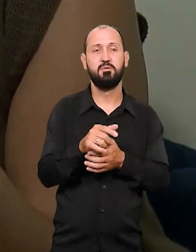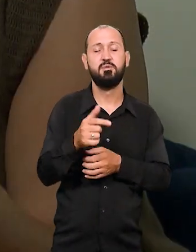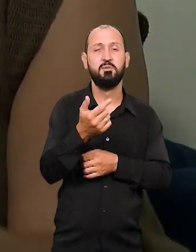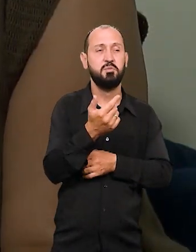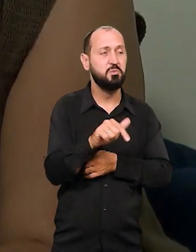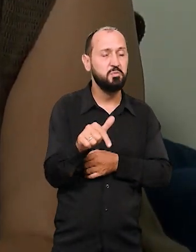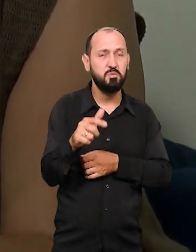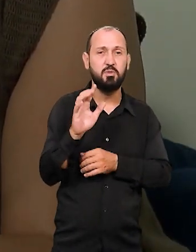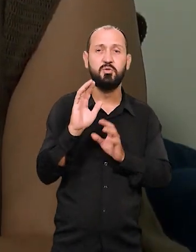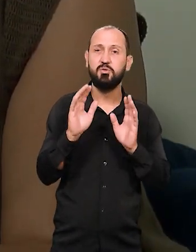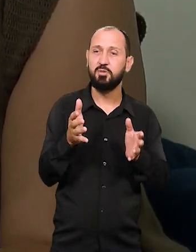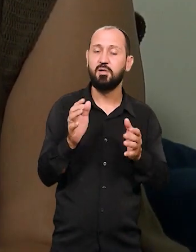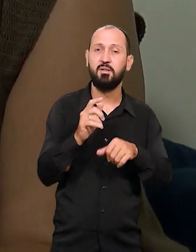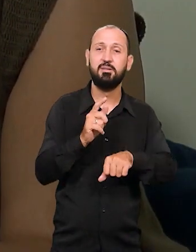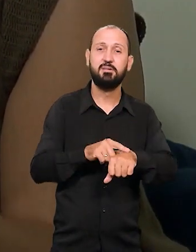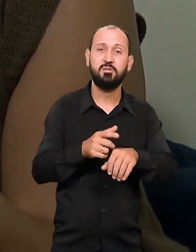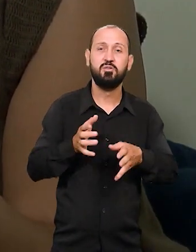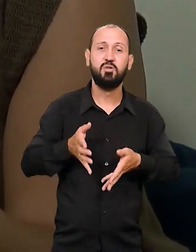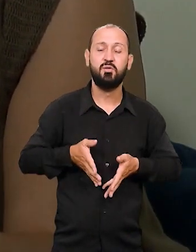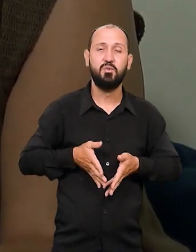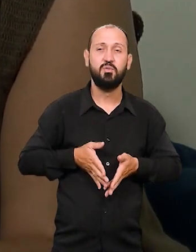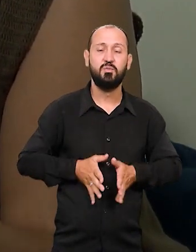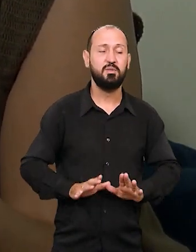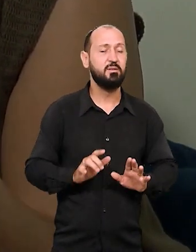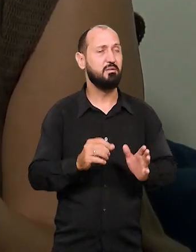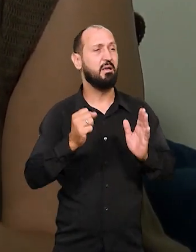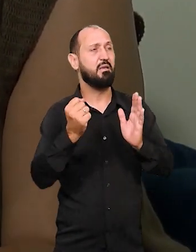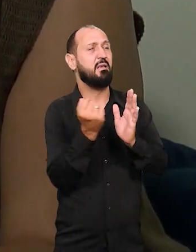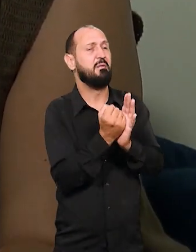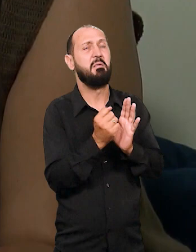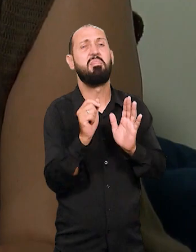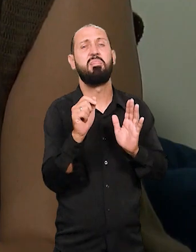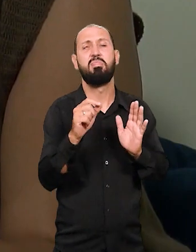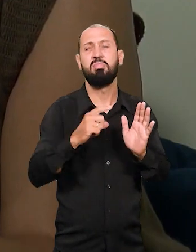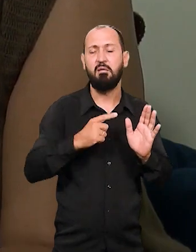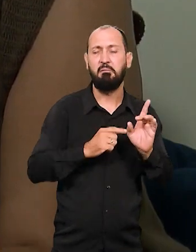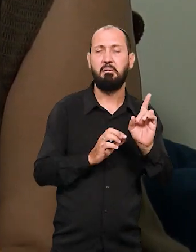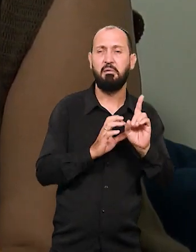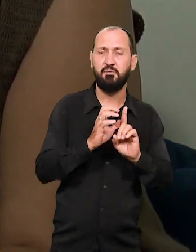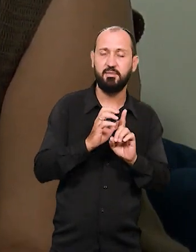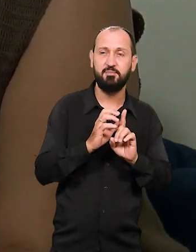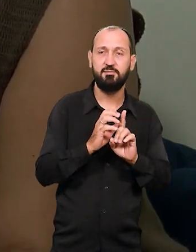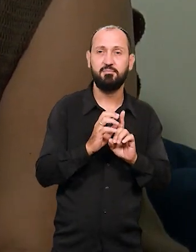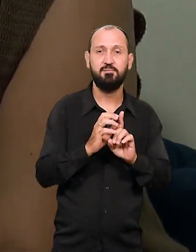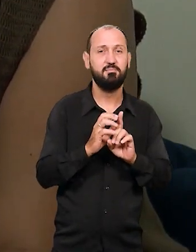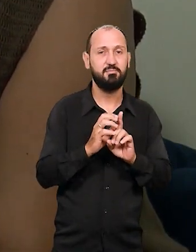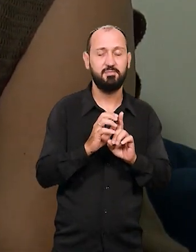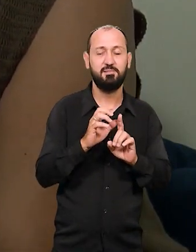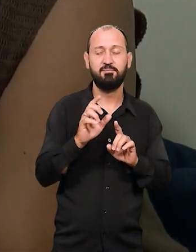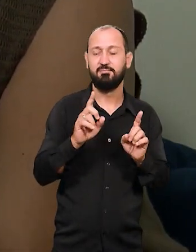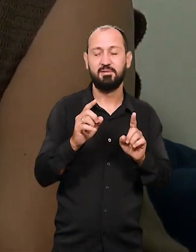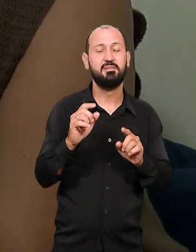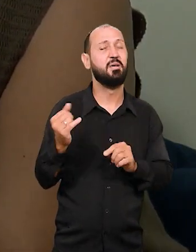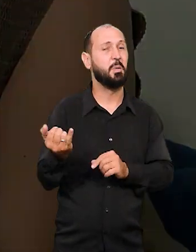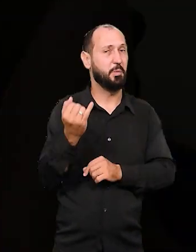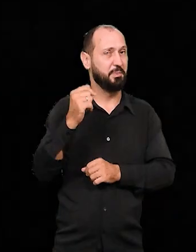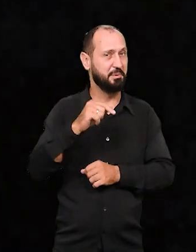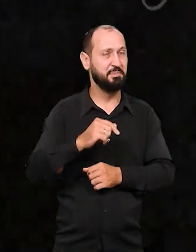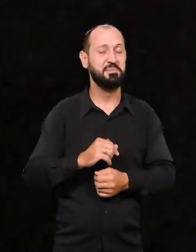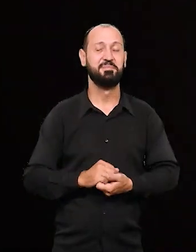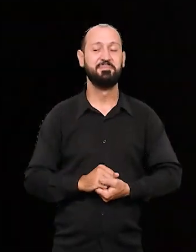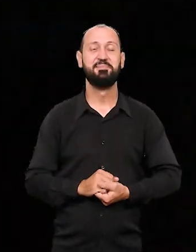mais criancinhas que já vão nascer com aquele estigma, aquela dor. Isso já é muito